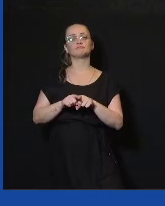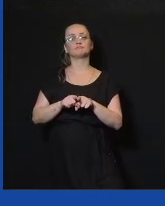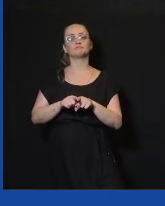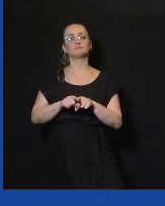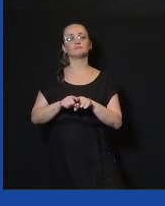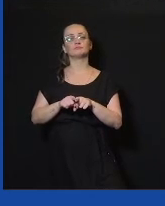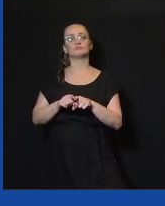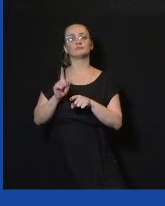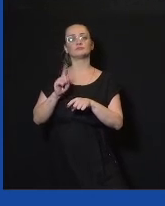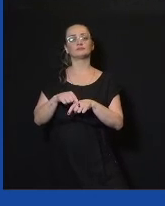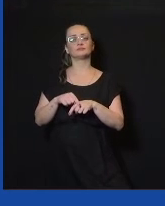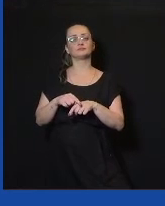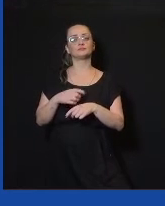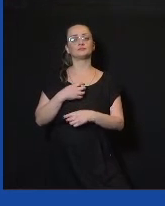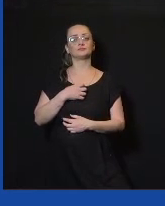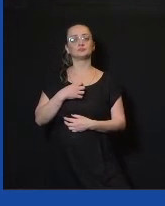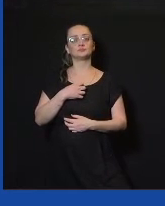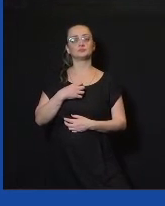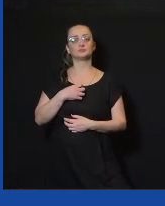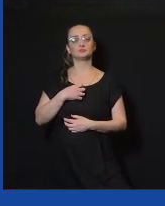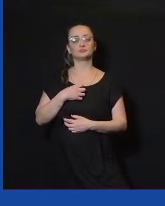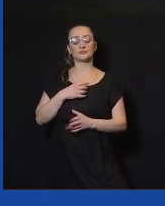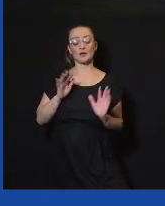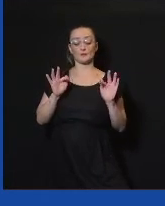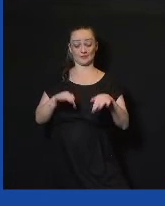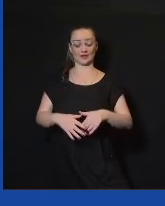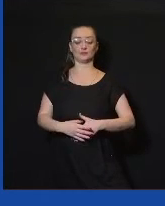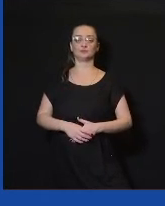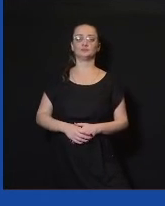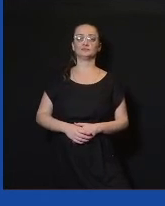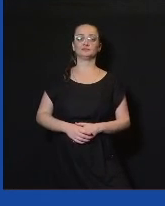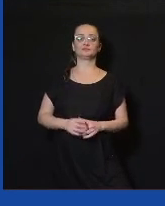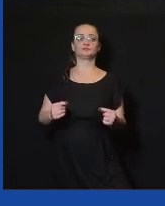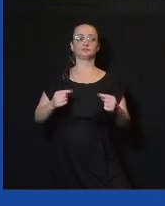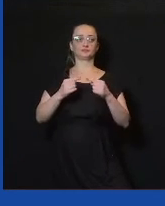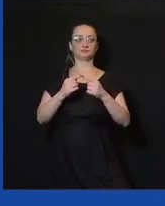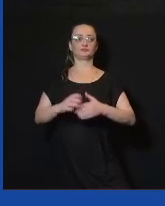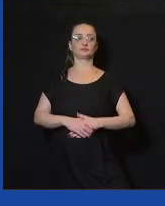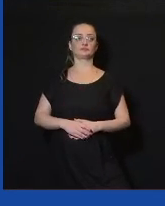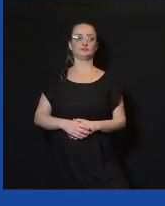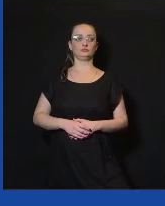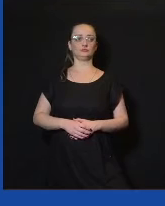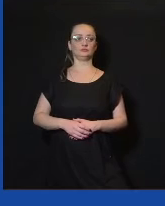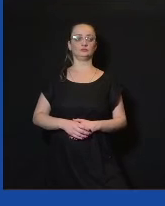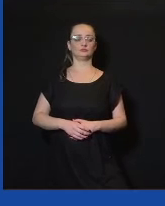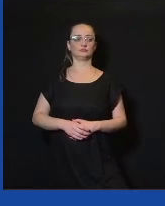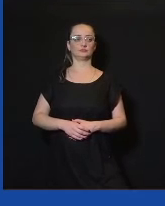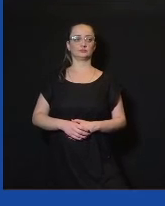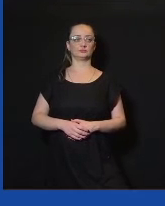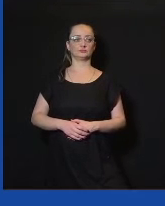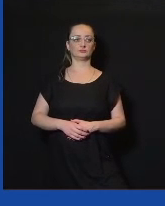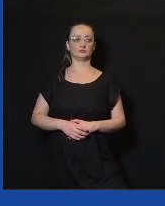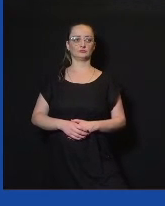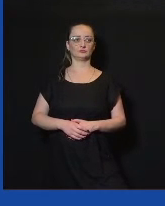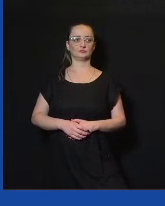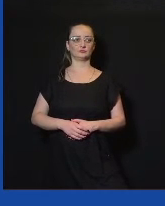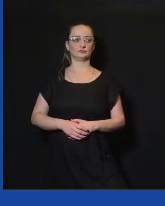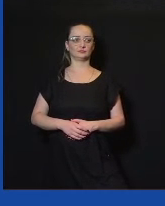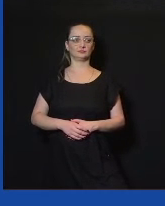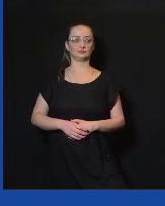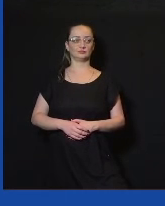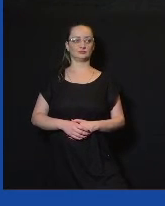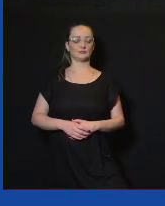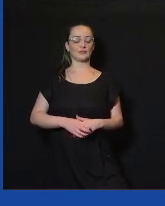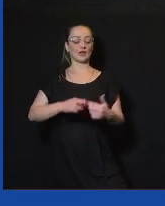o motivo para o encerramento, que é: qual foi o papel da confiança interpessoal, confiar